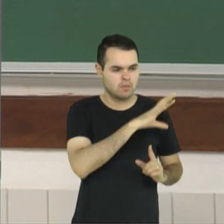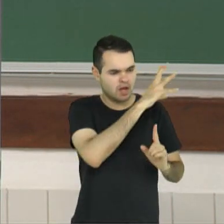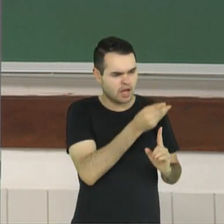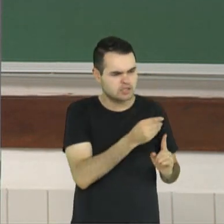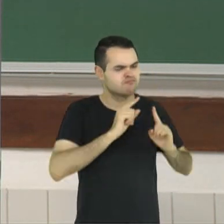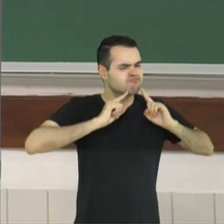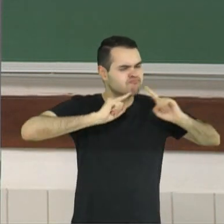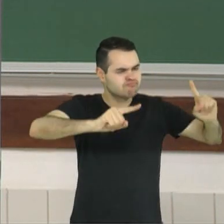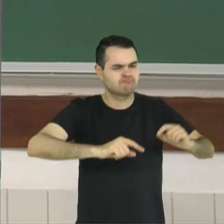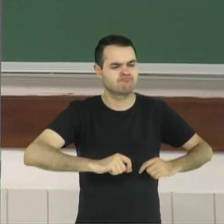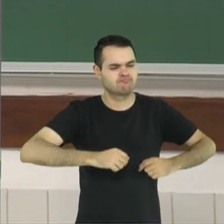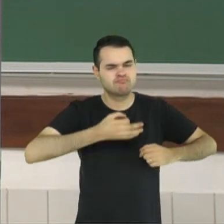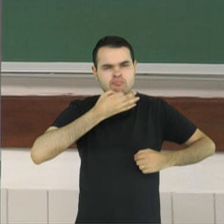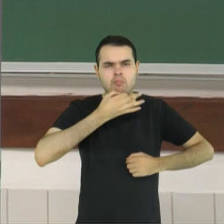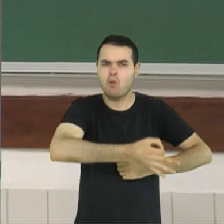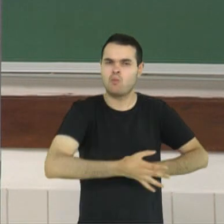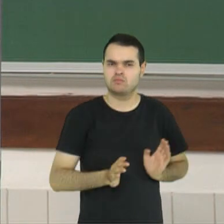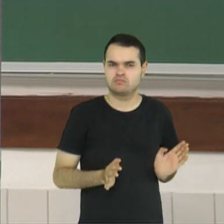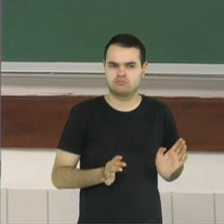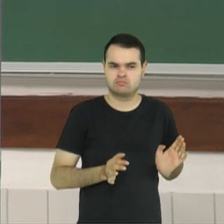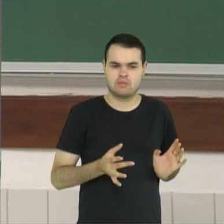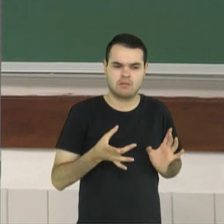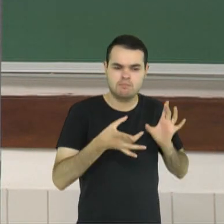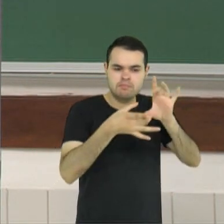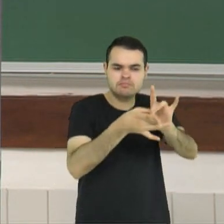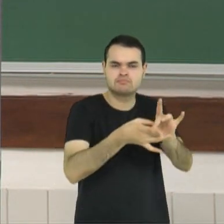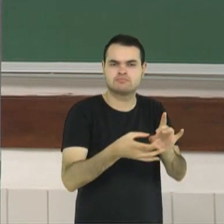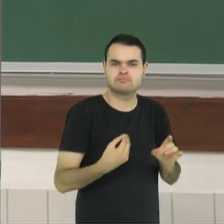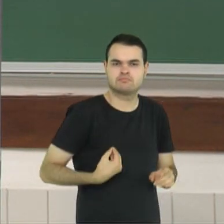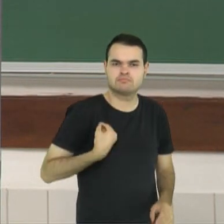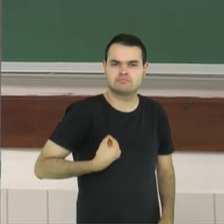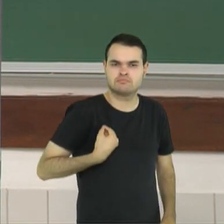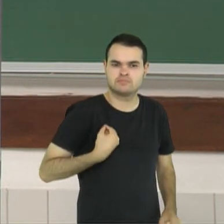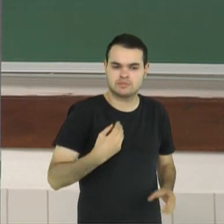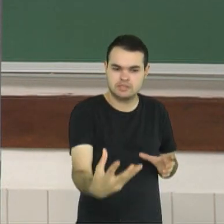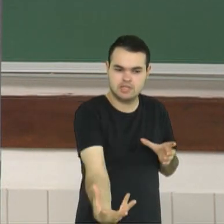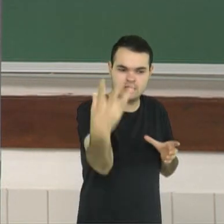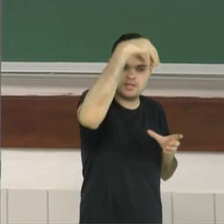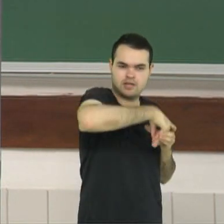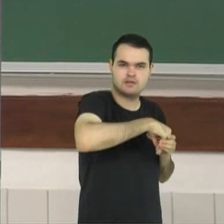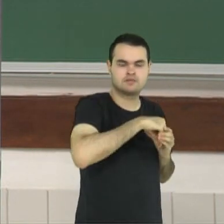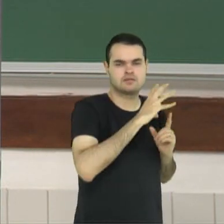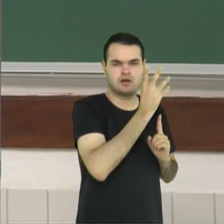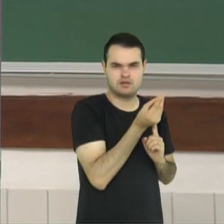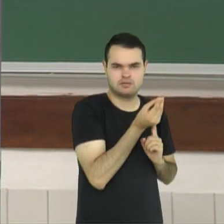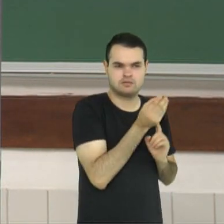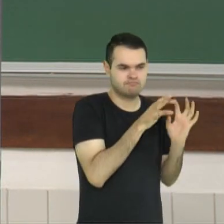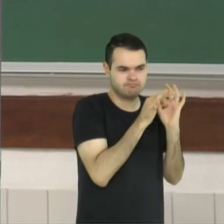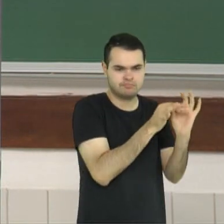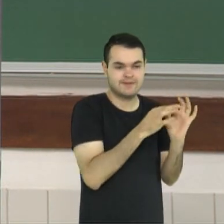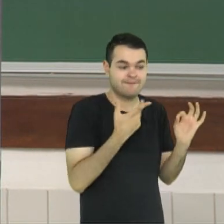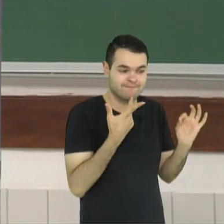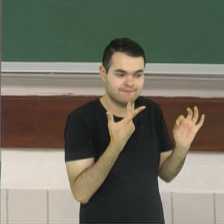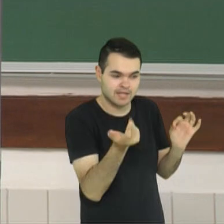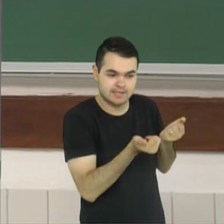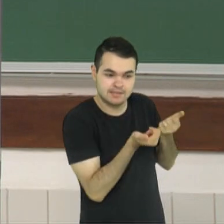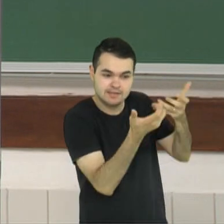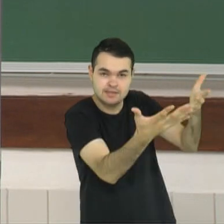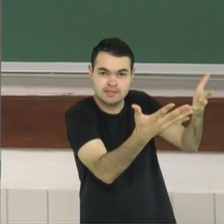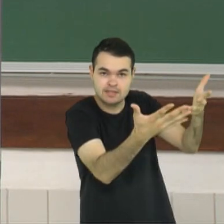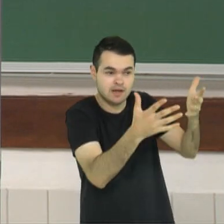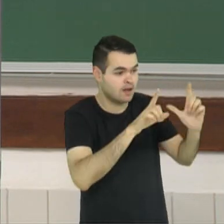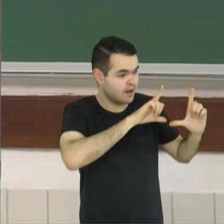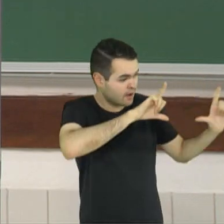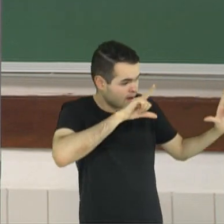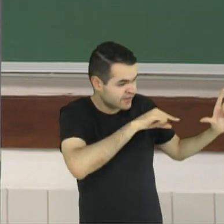arte que vivenciasse a sociedade, trouxesse a vida para dentro da arte, fizesse união e pudesse falar. A arte tinha que ter